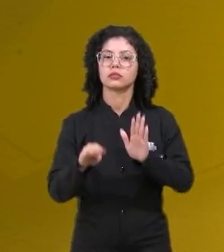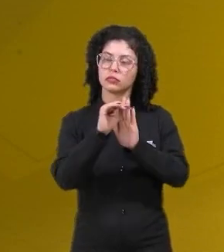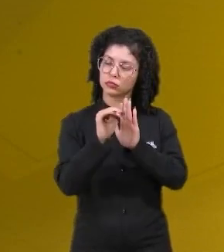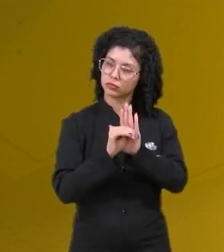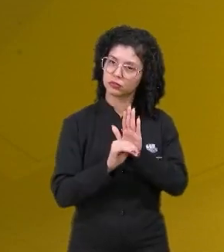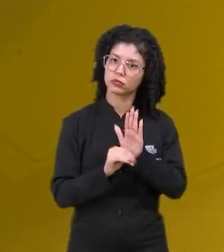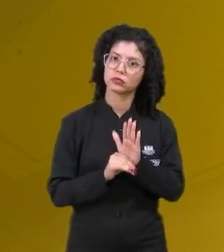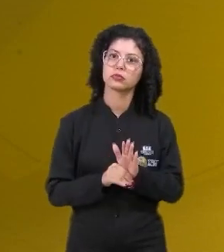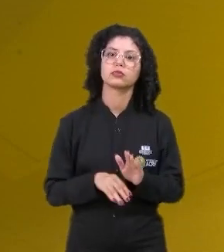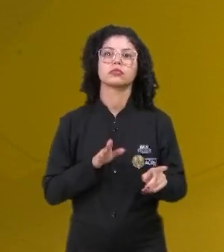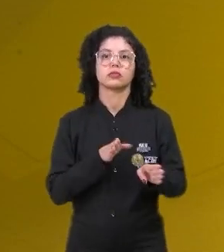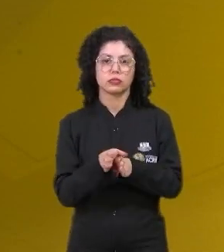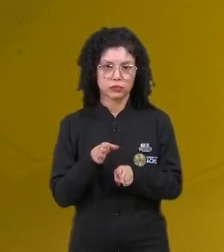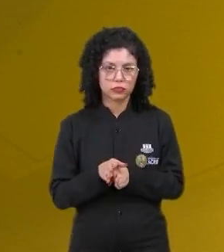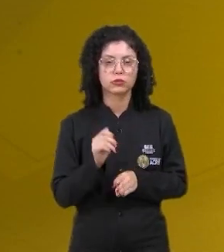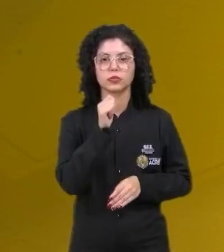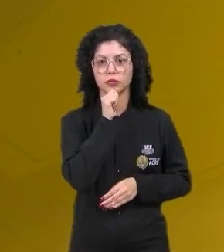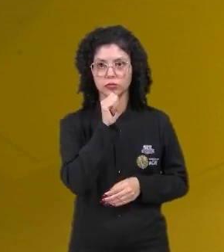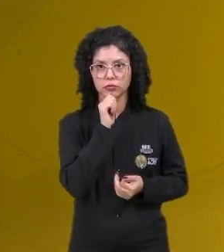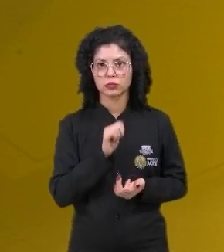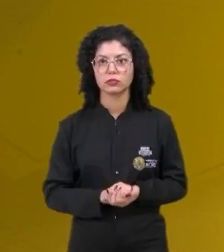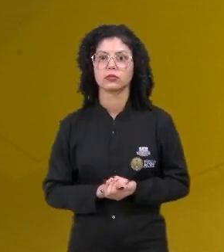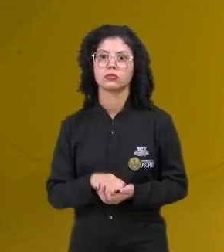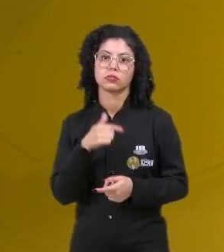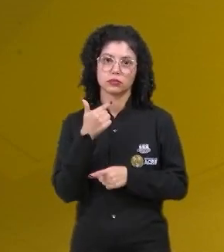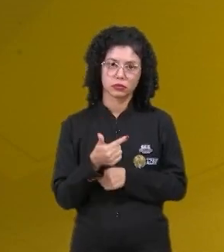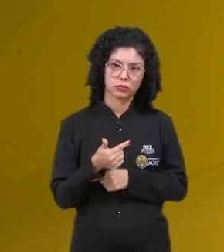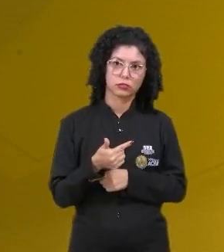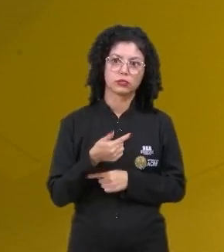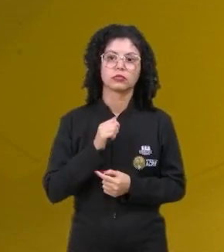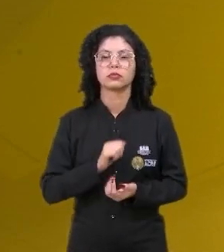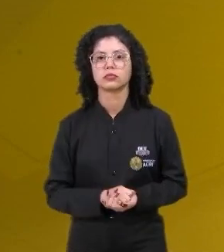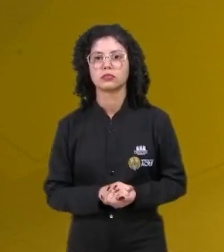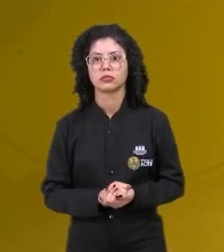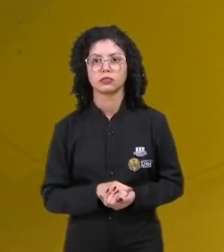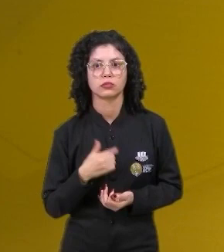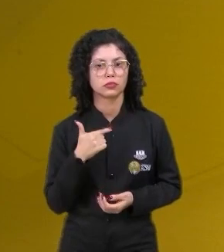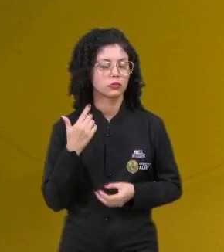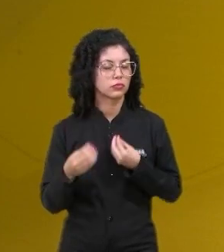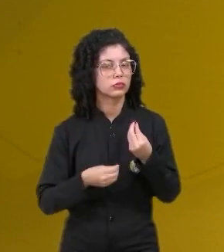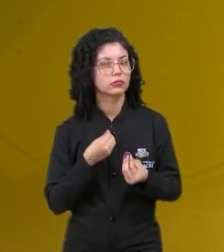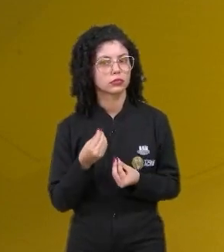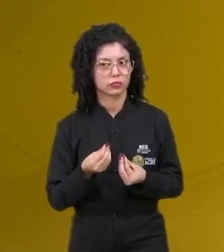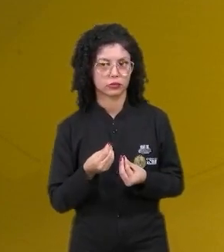repertórios para te auxiliar na competência 2. Não